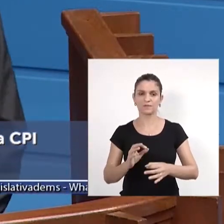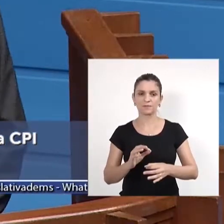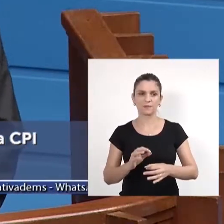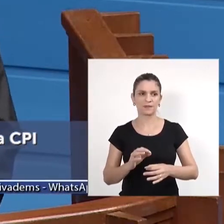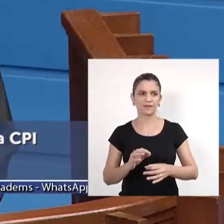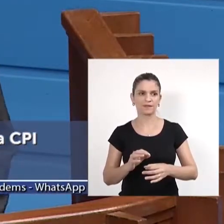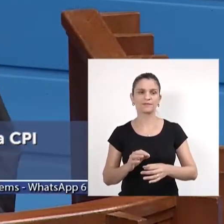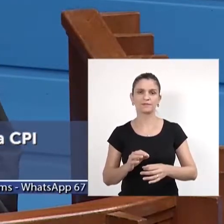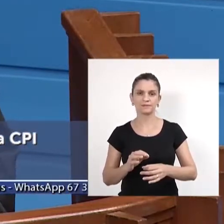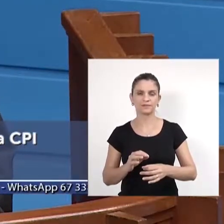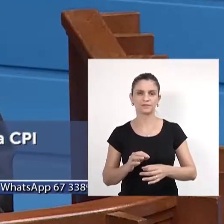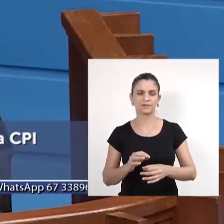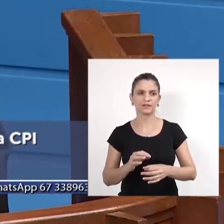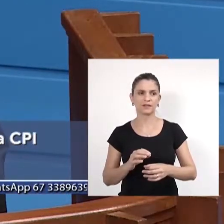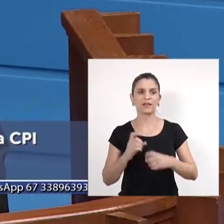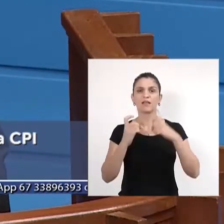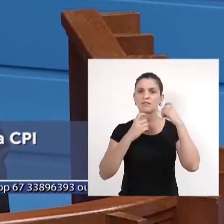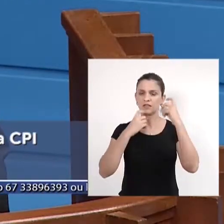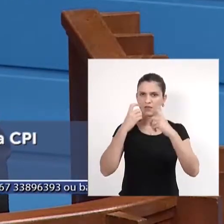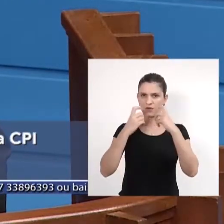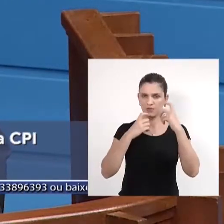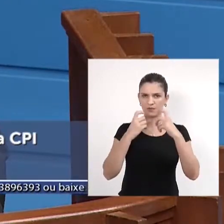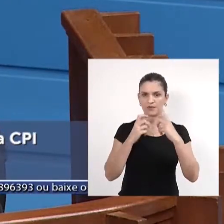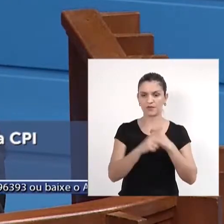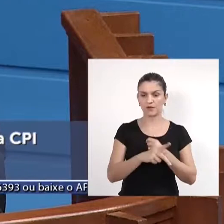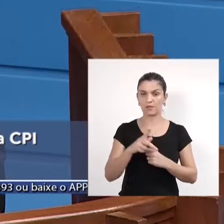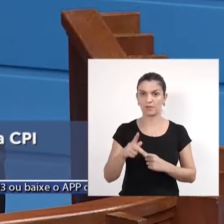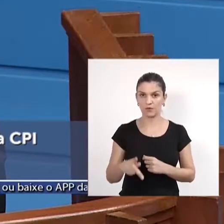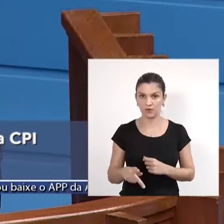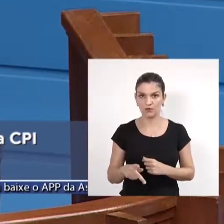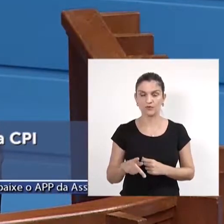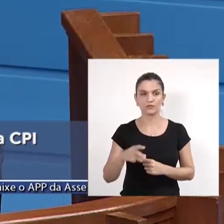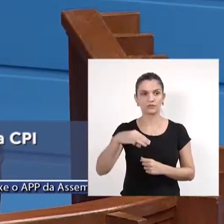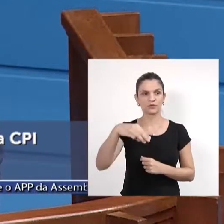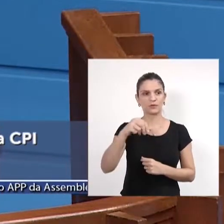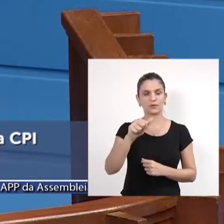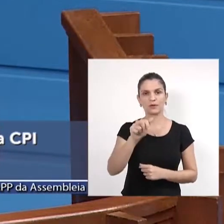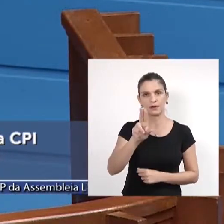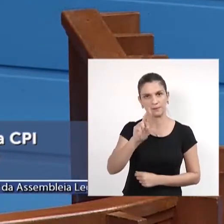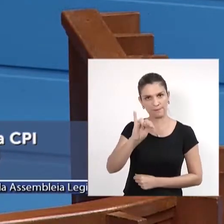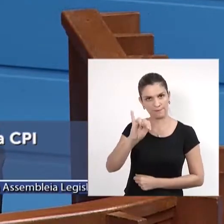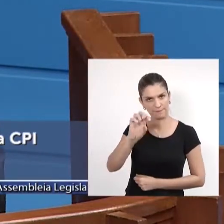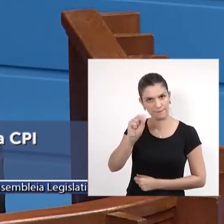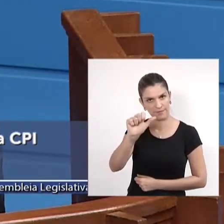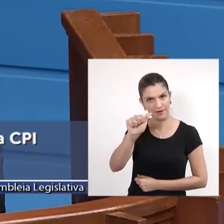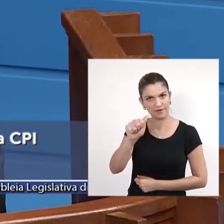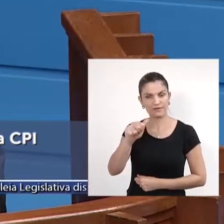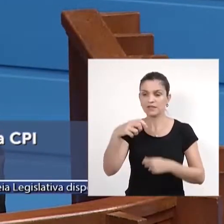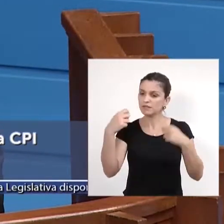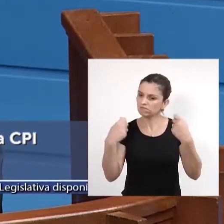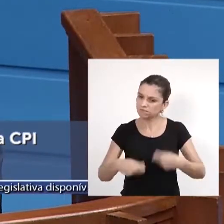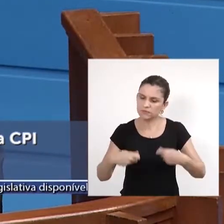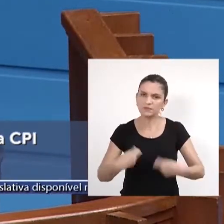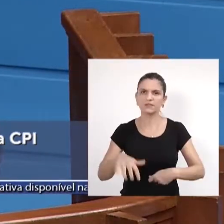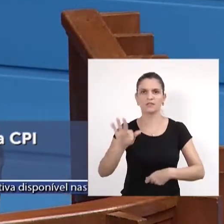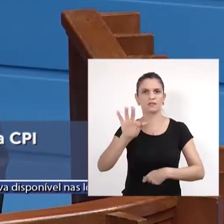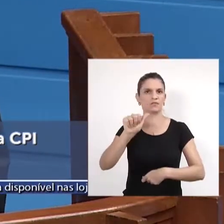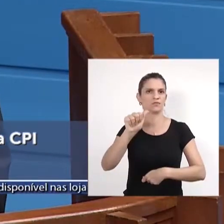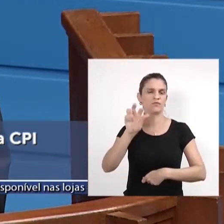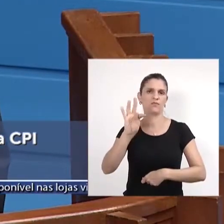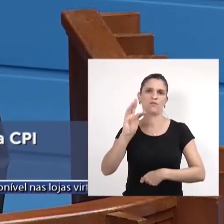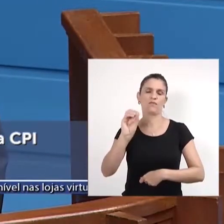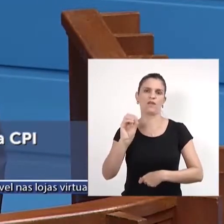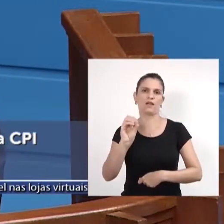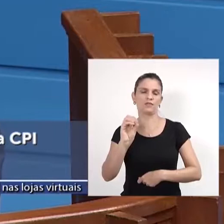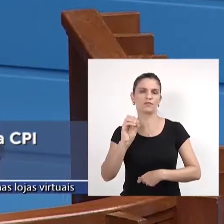muito bem, defensora pública dos direitos do consumidor, ela trabalha muito essa questão, ela dizia também, nós precisamos de um fato determinado, senão não tem